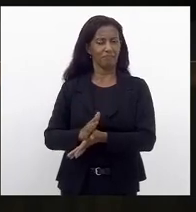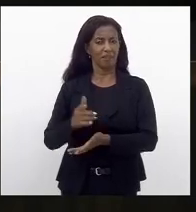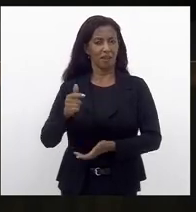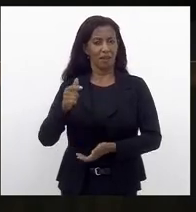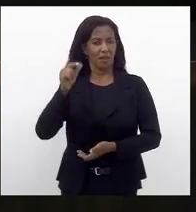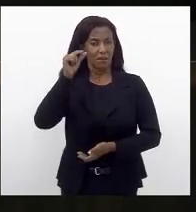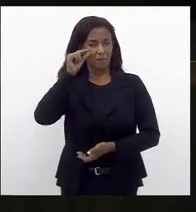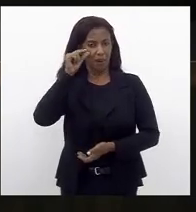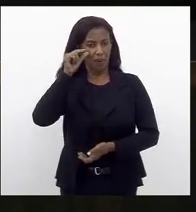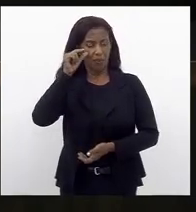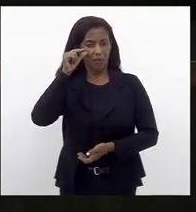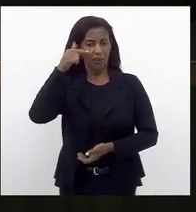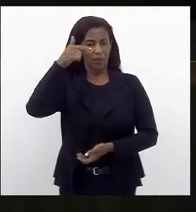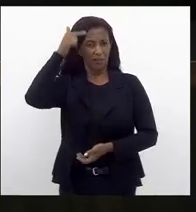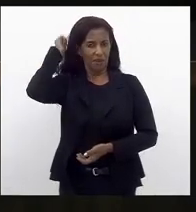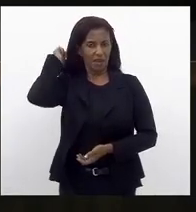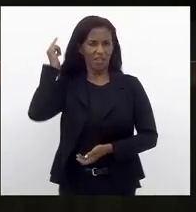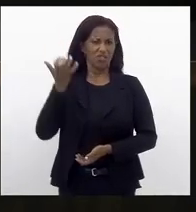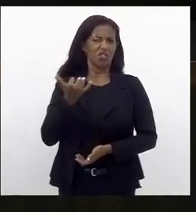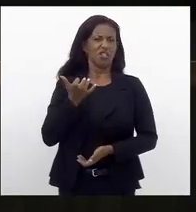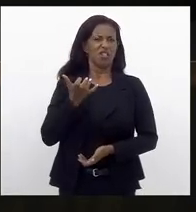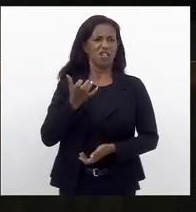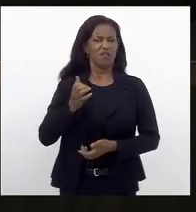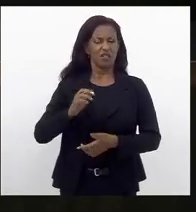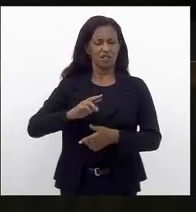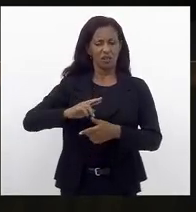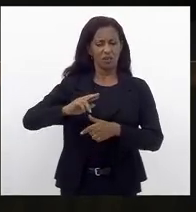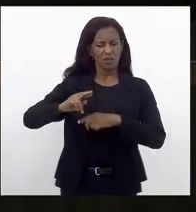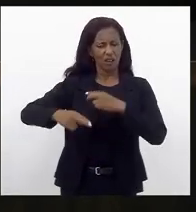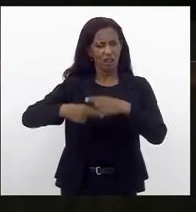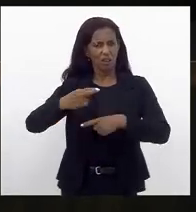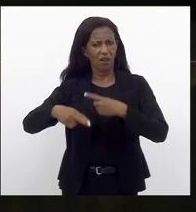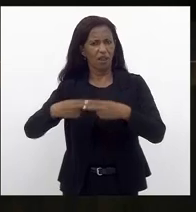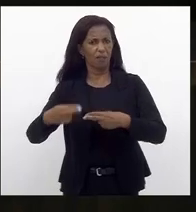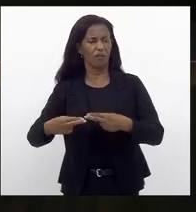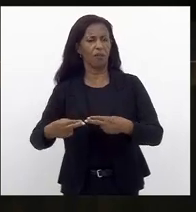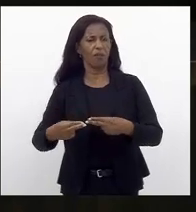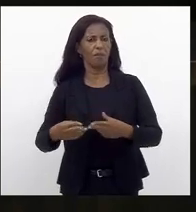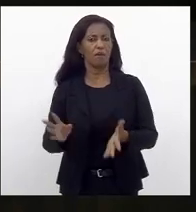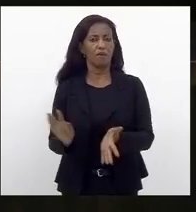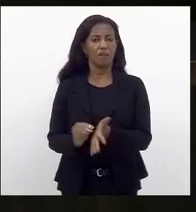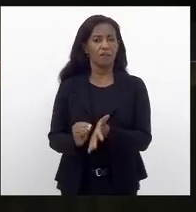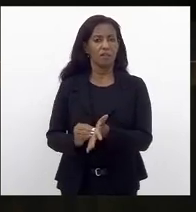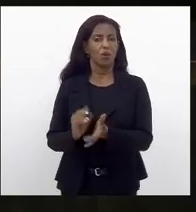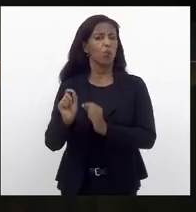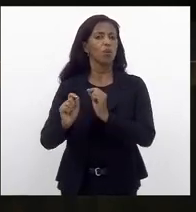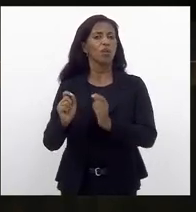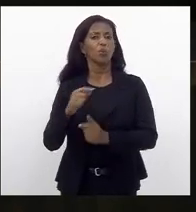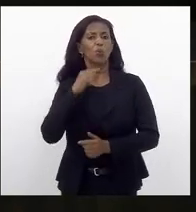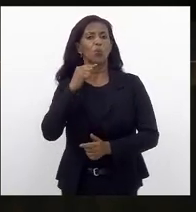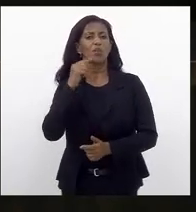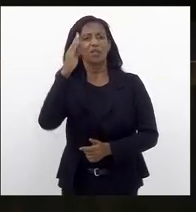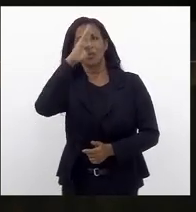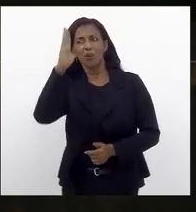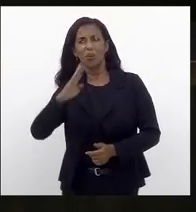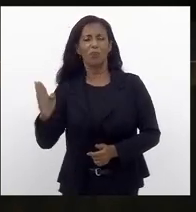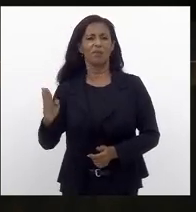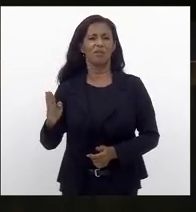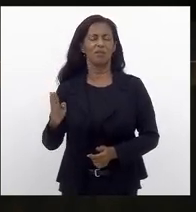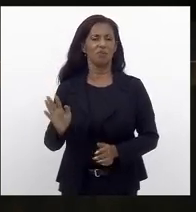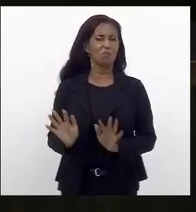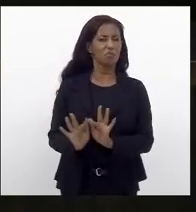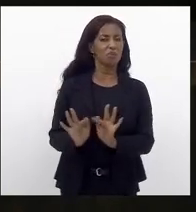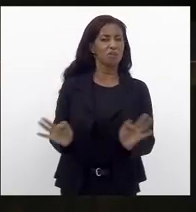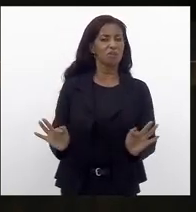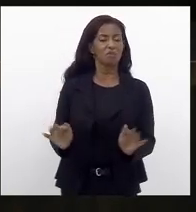queria com regime de recuperação fazer no Rio a reforma administrativa que não conseguiu fazer no Brasil por uma razão E